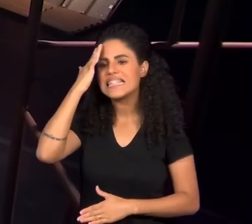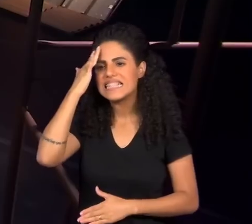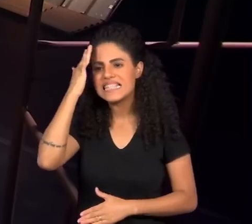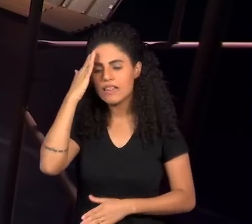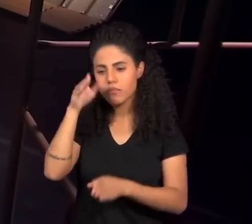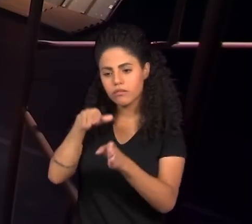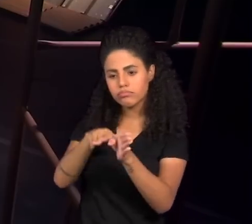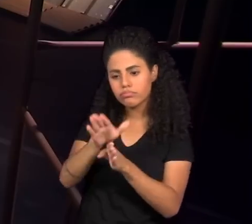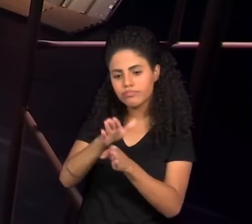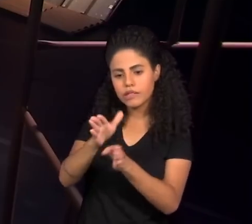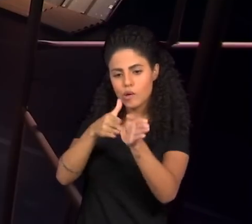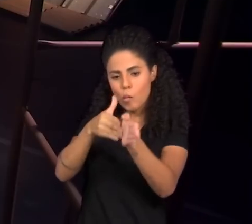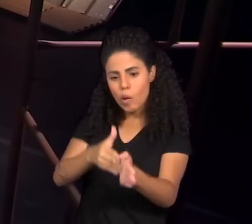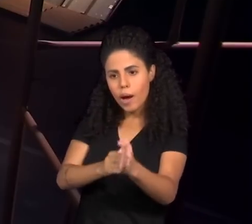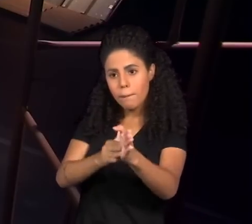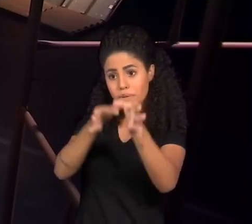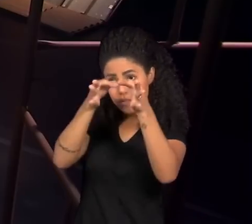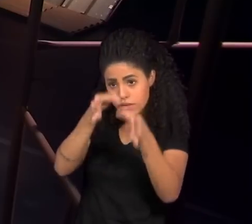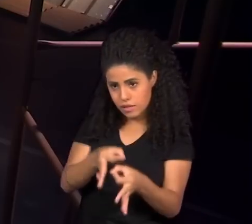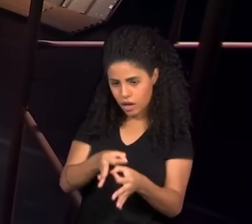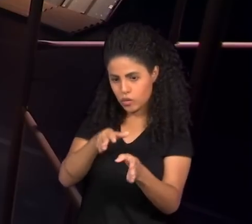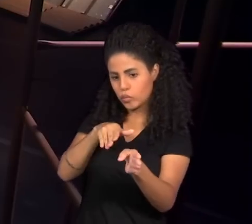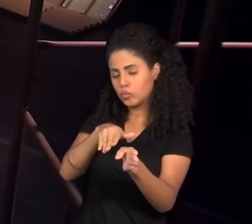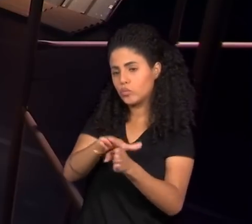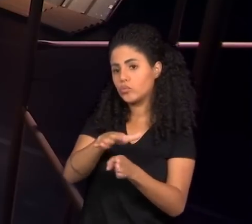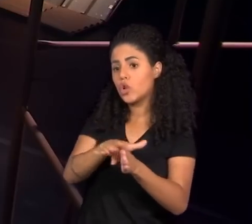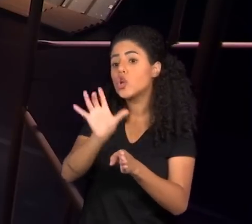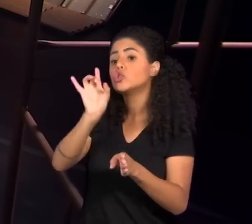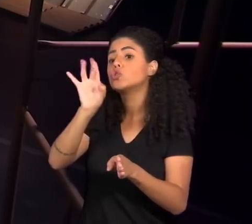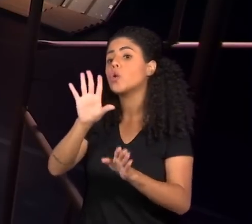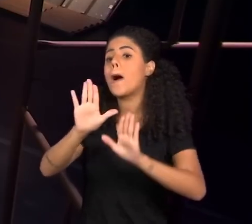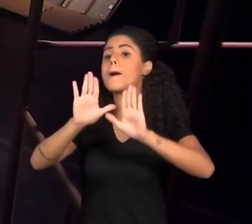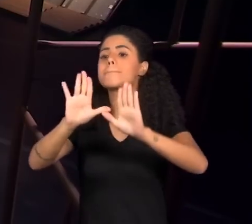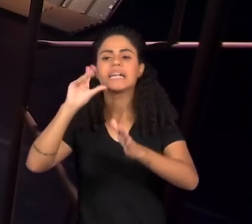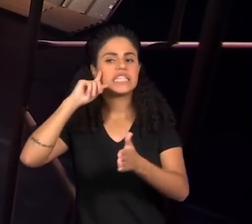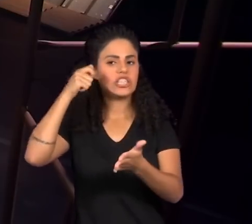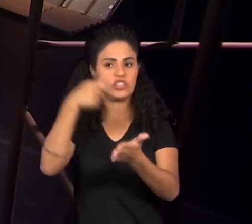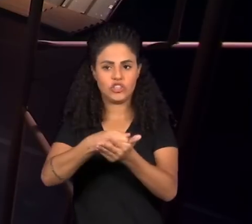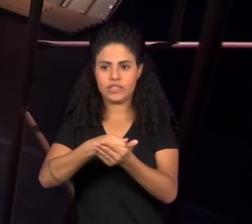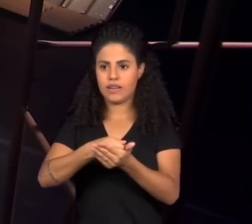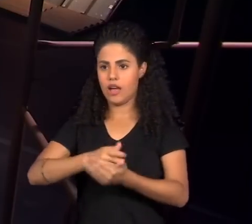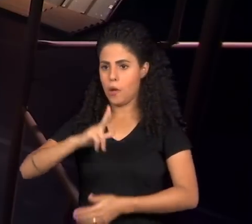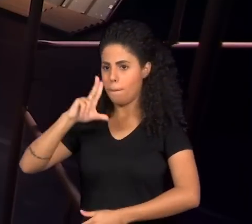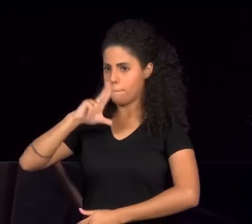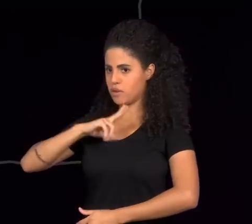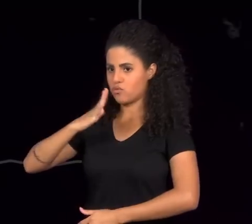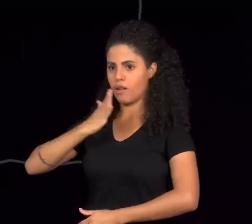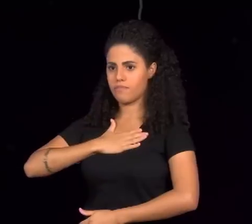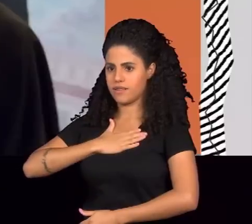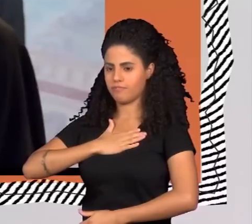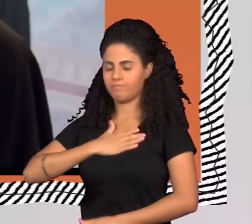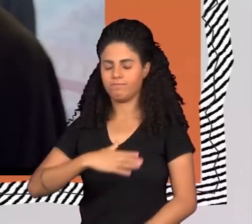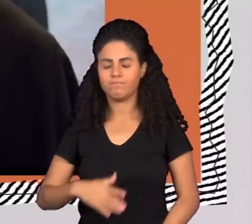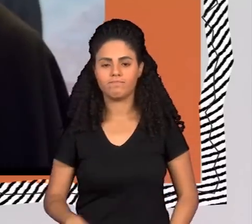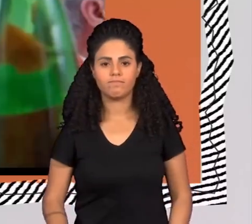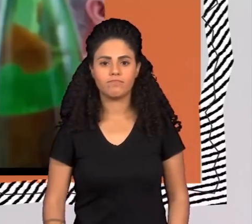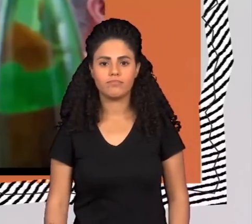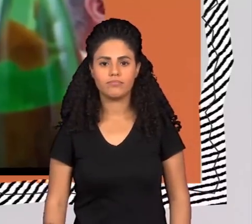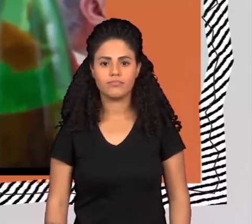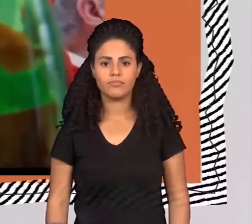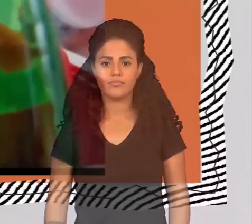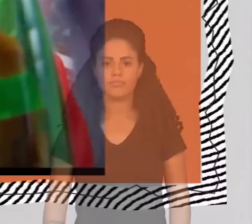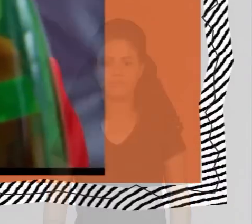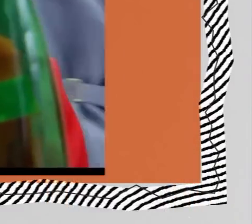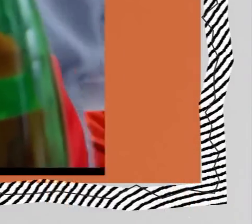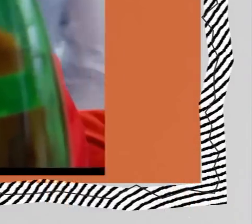discernimento. Então, ela orienta, mas a decisão é pessoal. Não é certo fazer isso. Reform